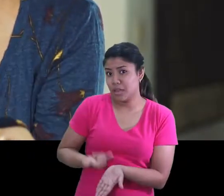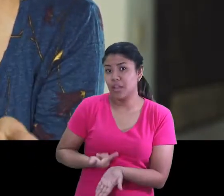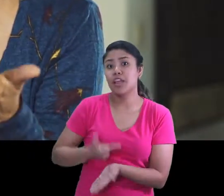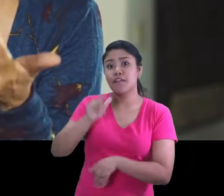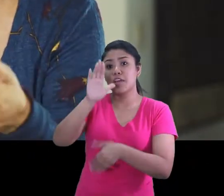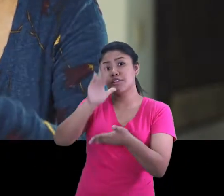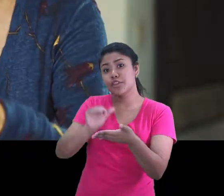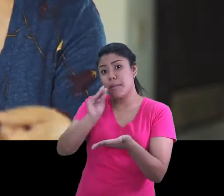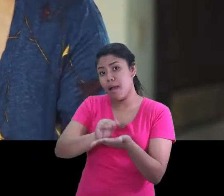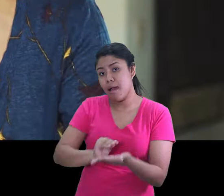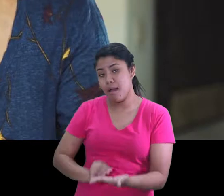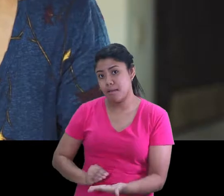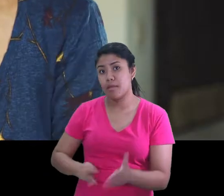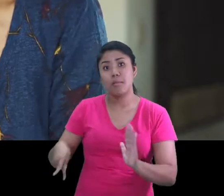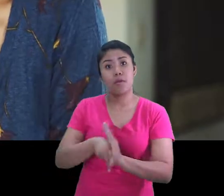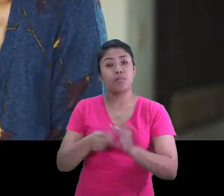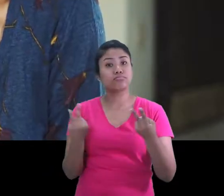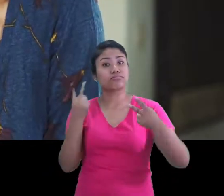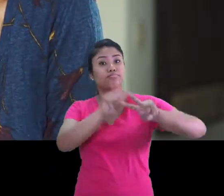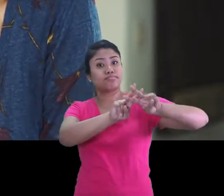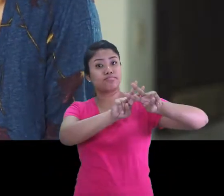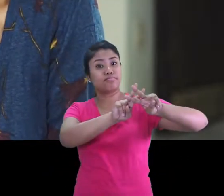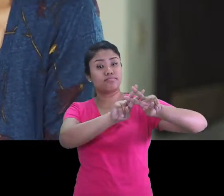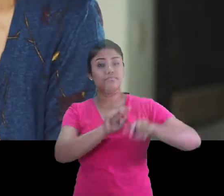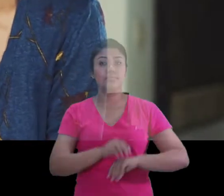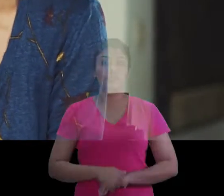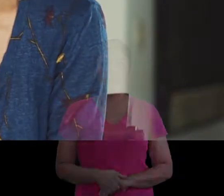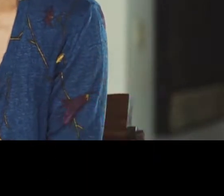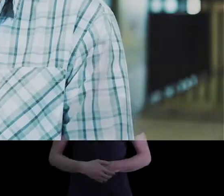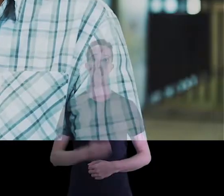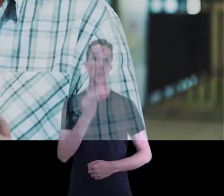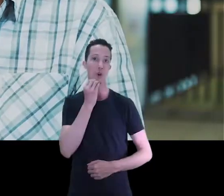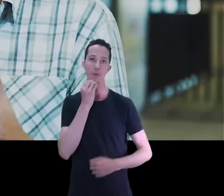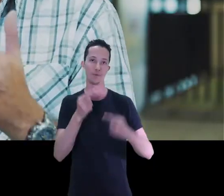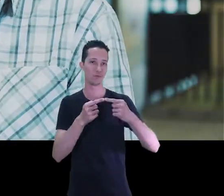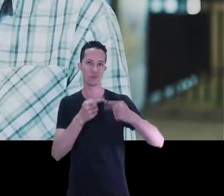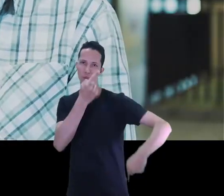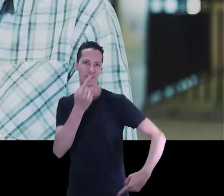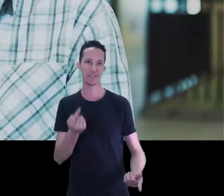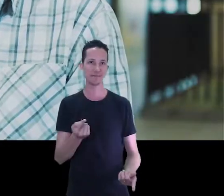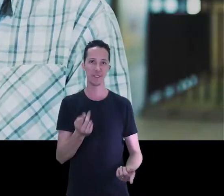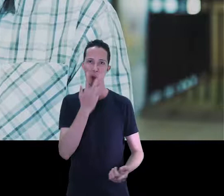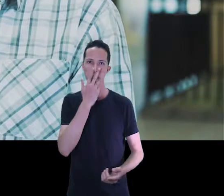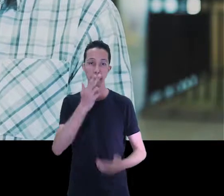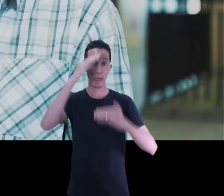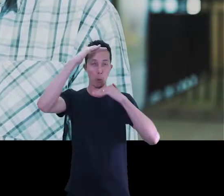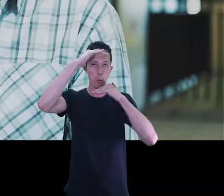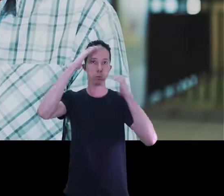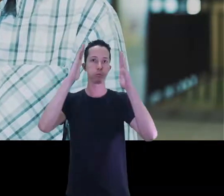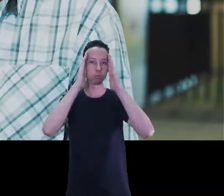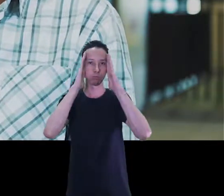50 minutos, o livro de chamada, isso tudo é do presídio. Óbvio que a gente discorda desse modelo. É